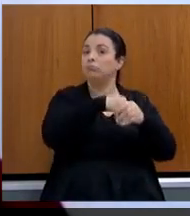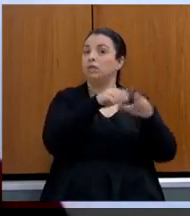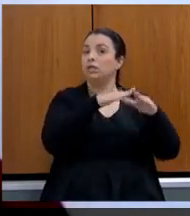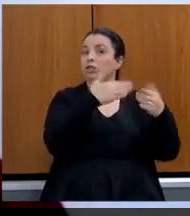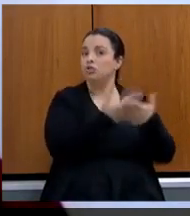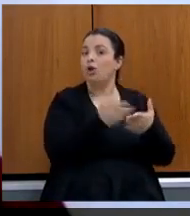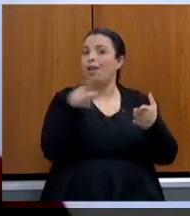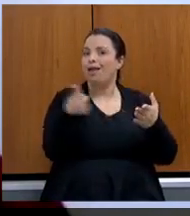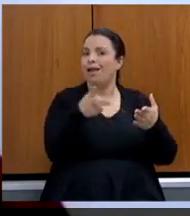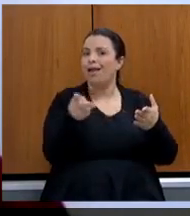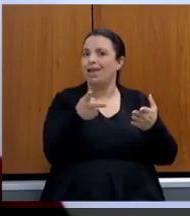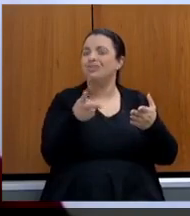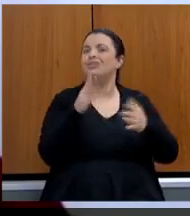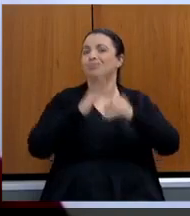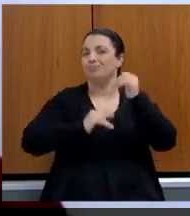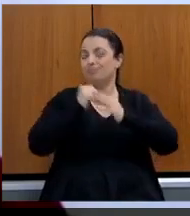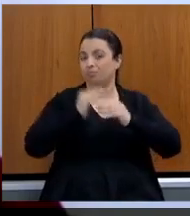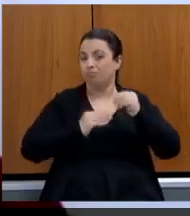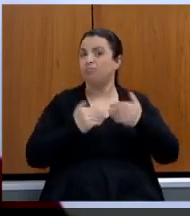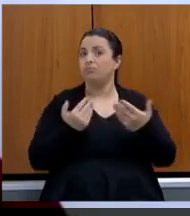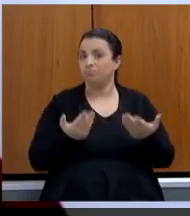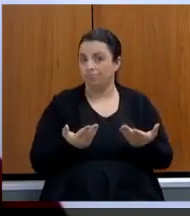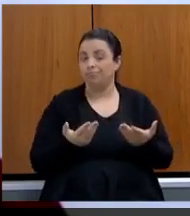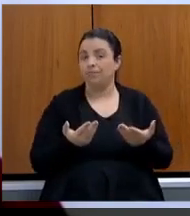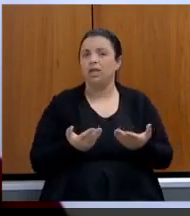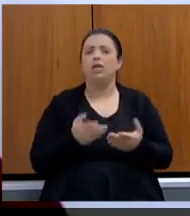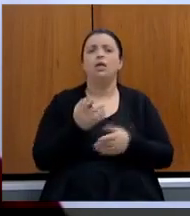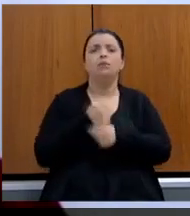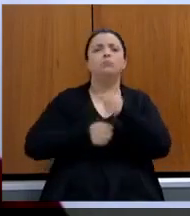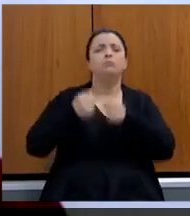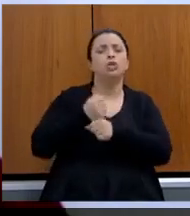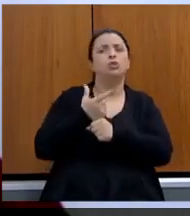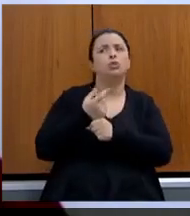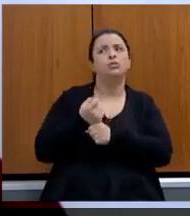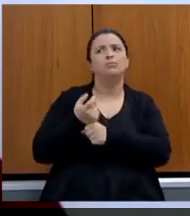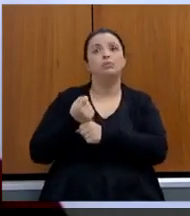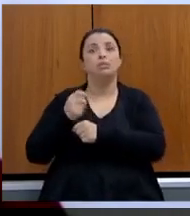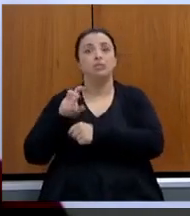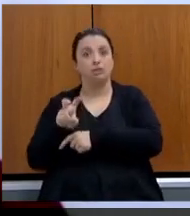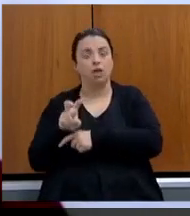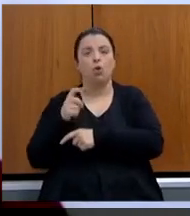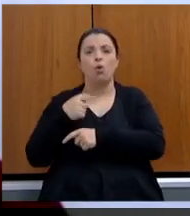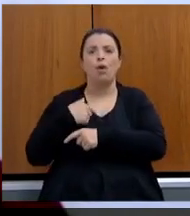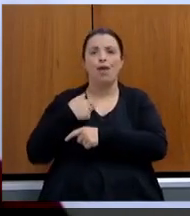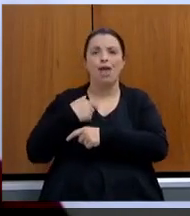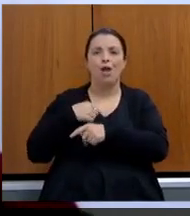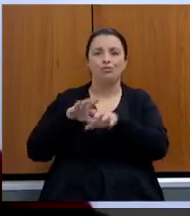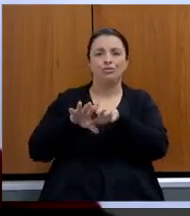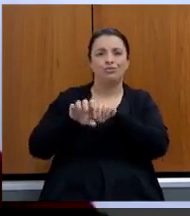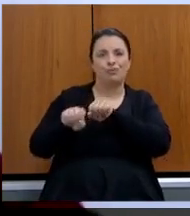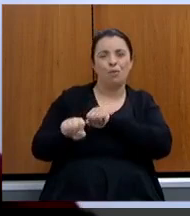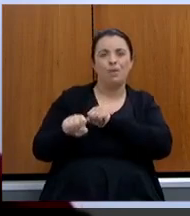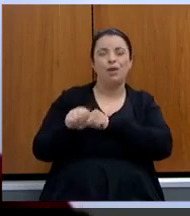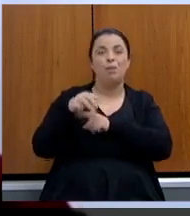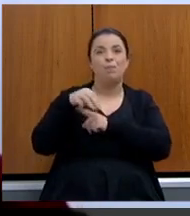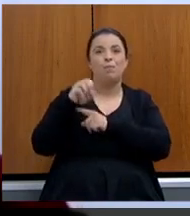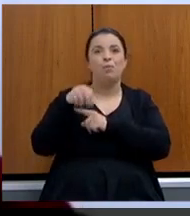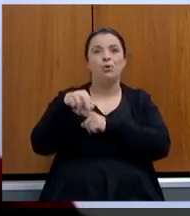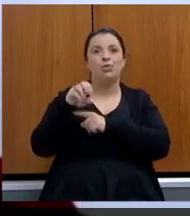da escola em 2005 quando eu estava apresentando a minha sensação de monografias